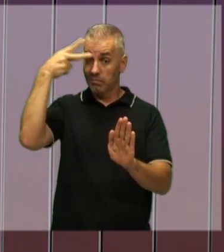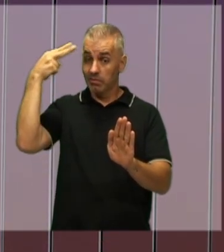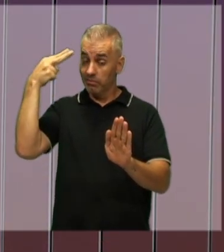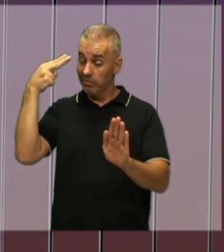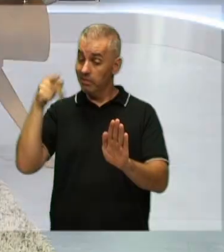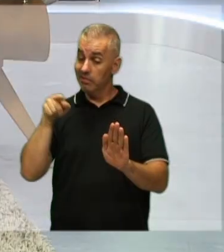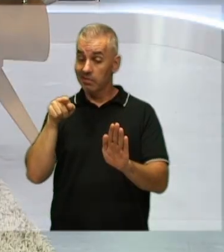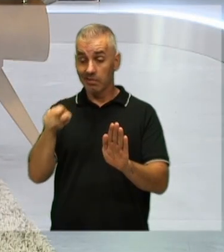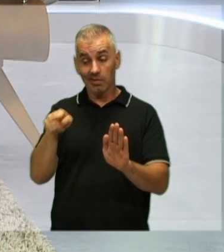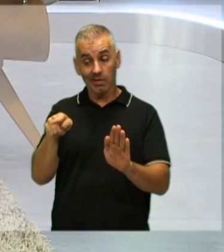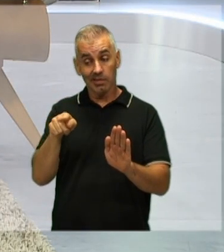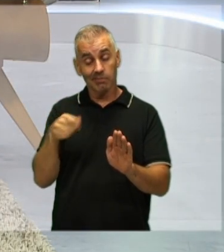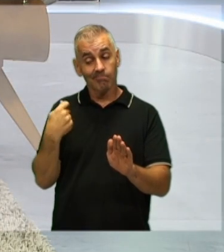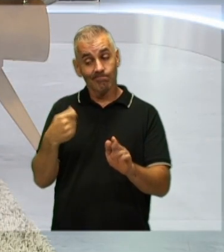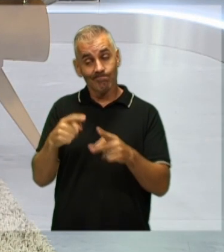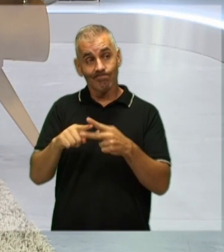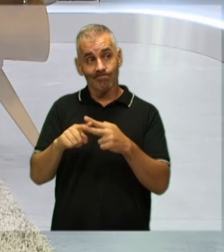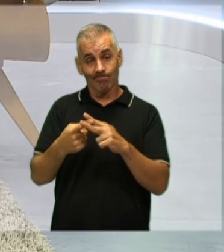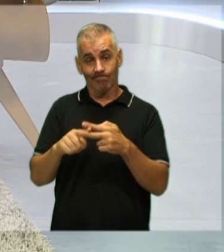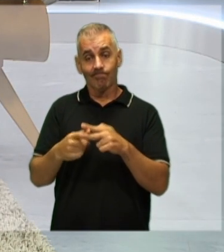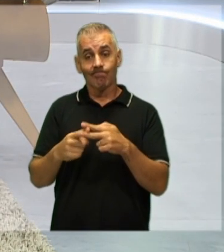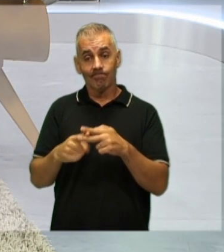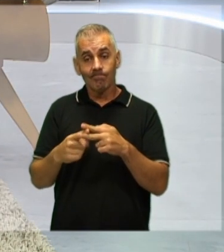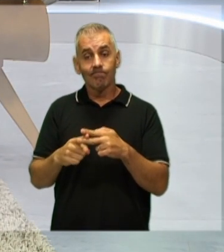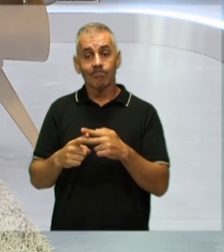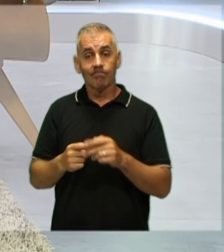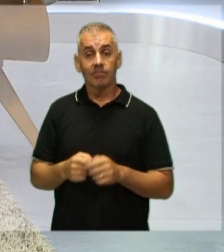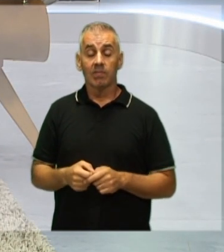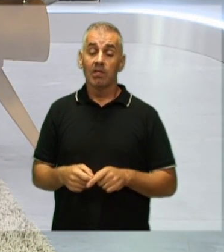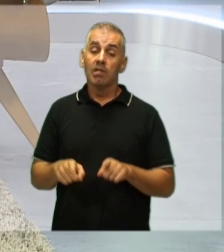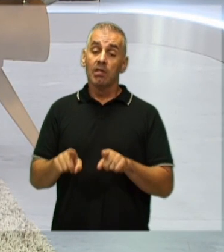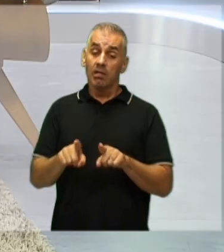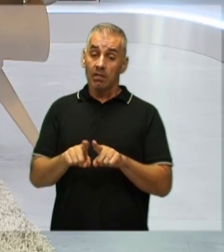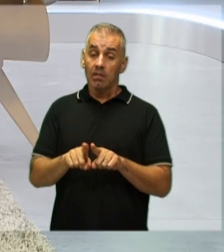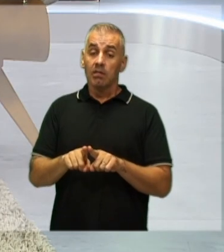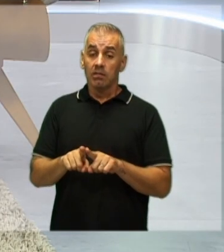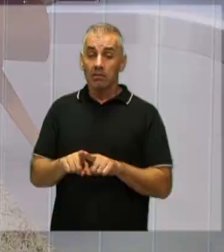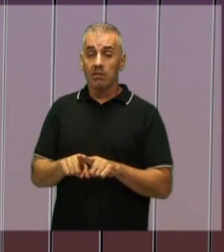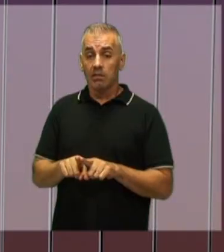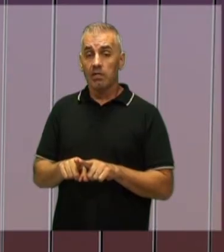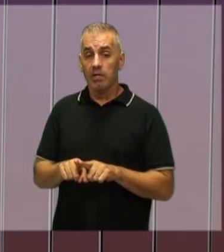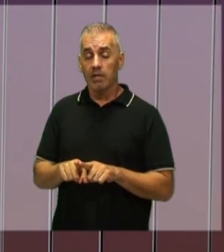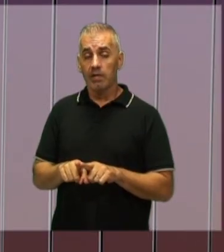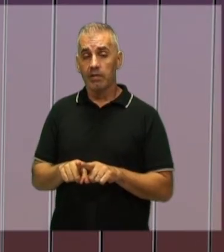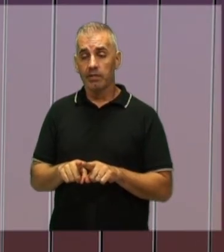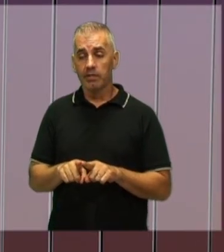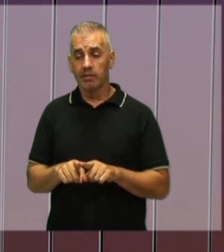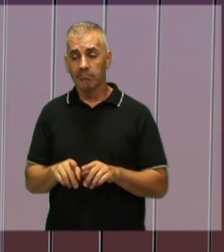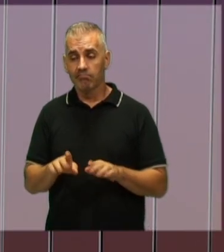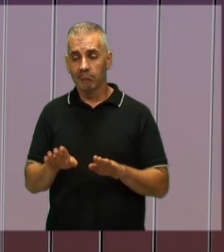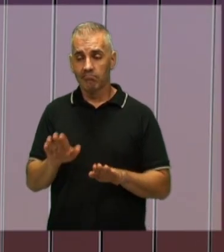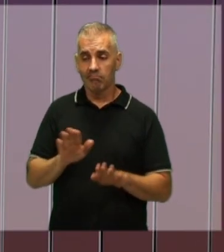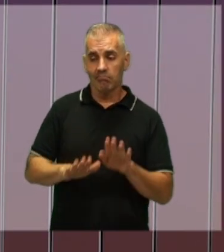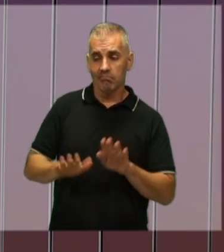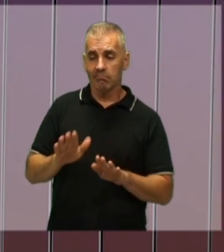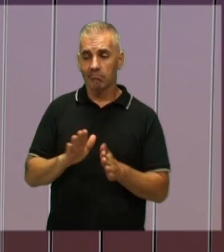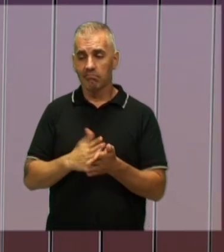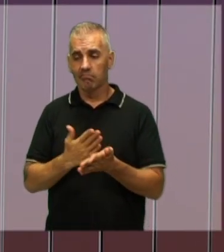precisa de reforma, então precisamos reformar. Também, em alguns espaços públicos, não necessariamente praça,